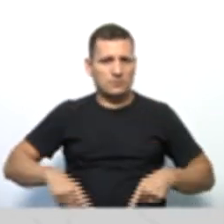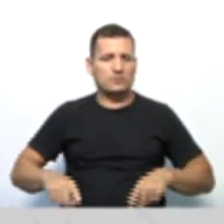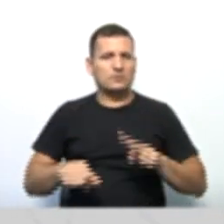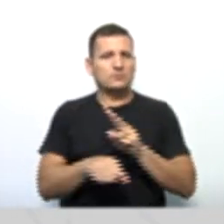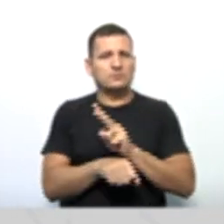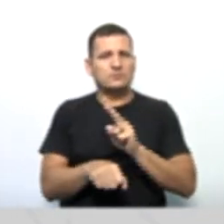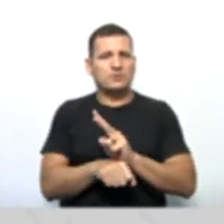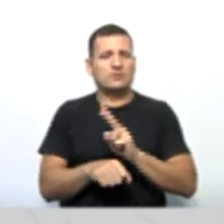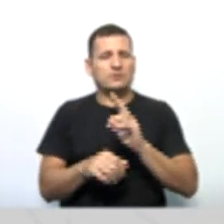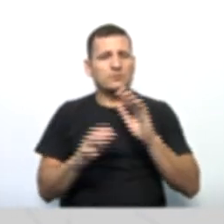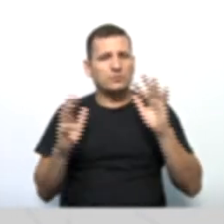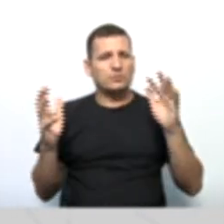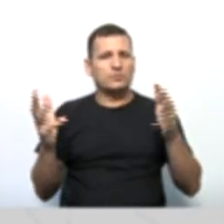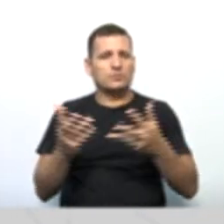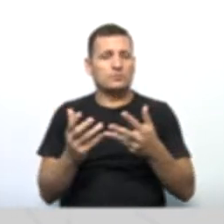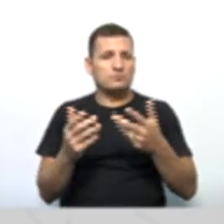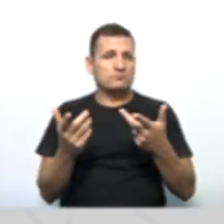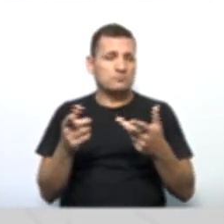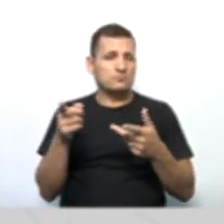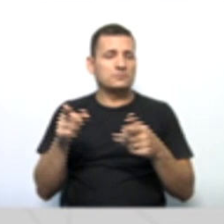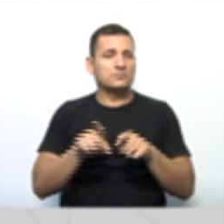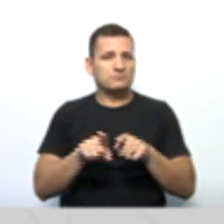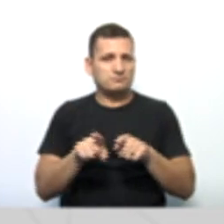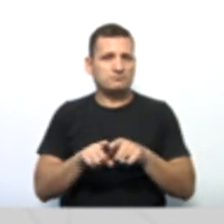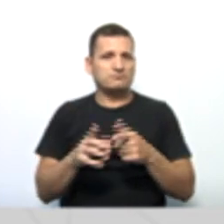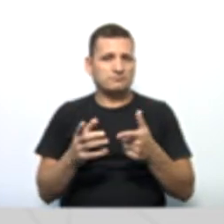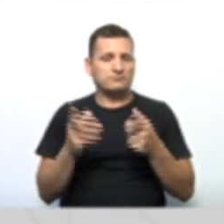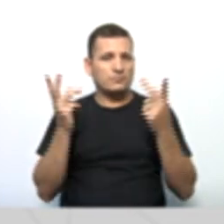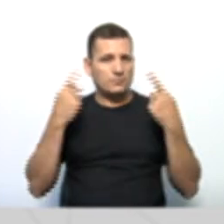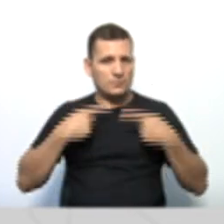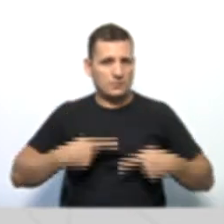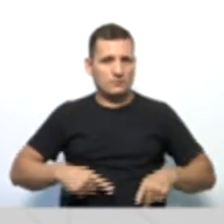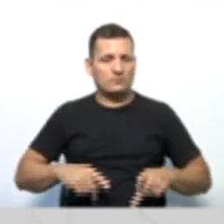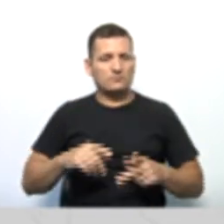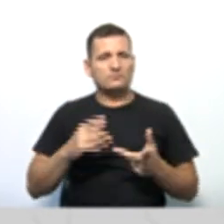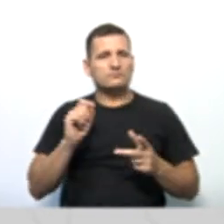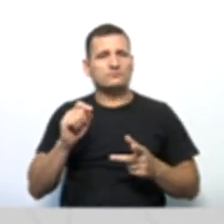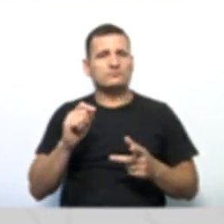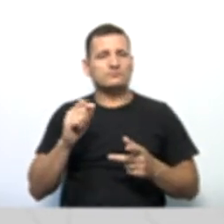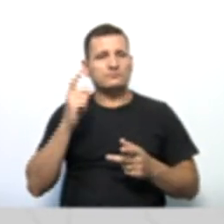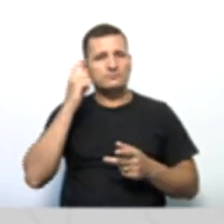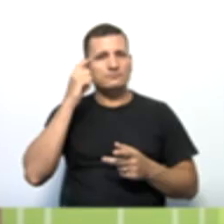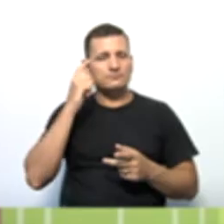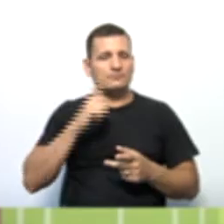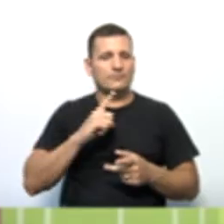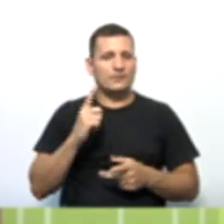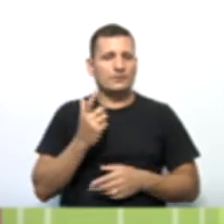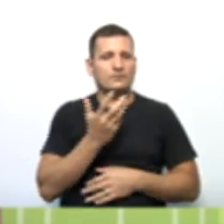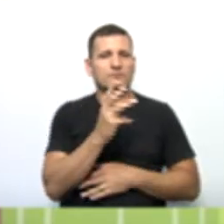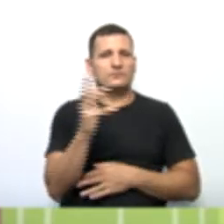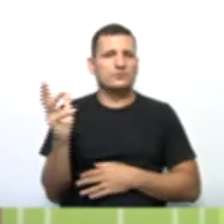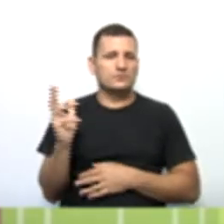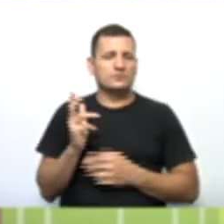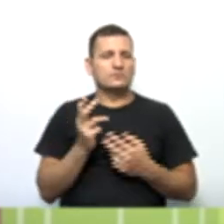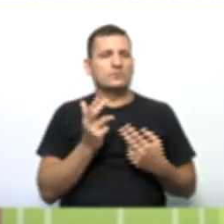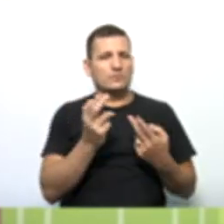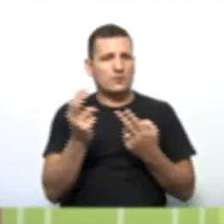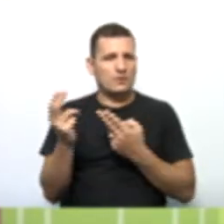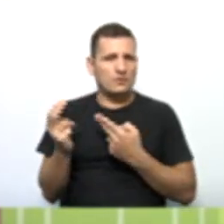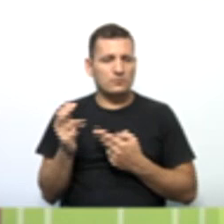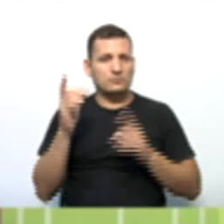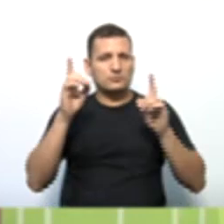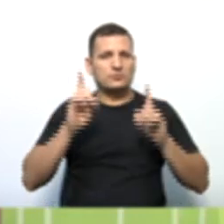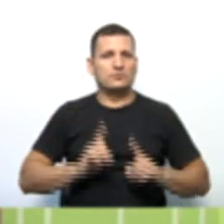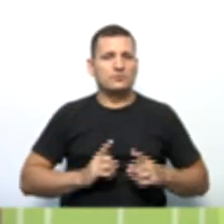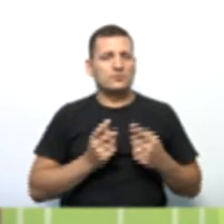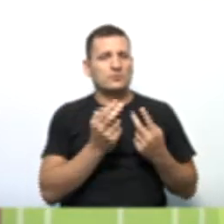direitos humanos está nessa ideia de natureza humana, ou seja, de que existe uma natureza comum, que existem direitos comuns